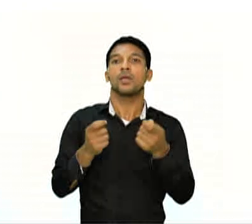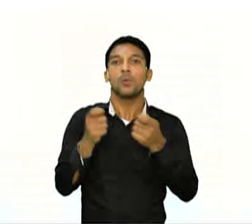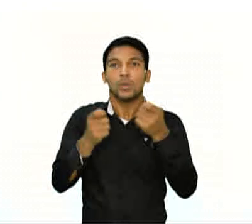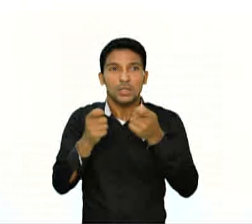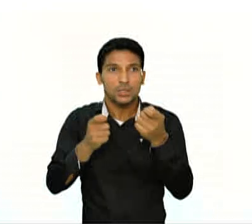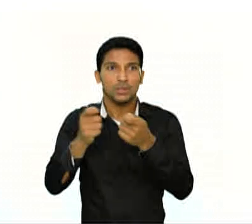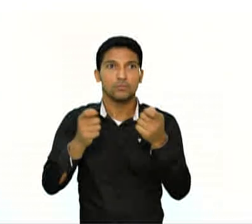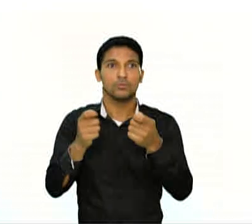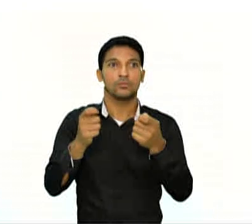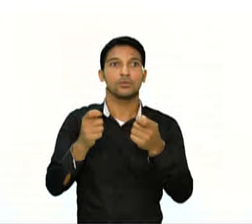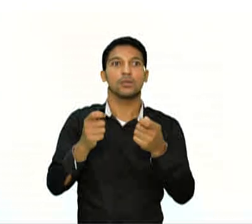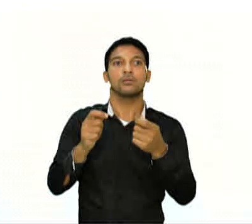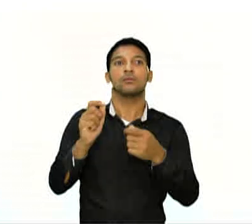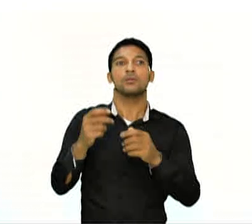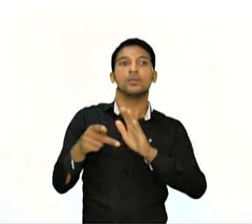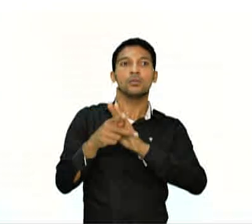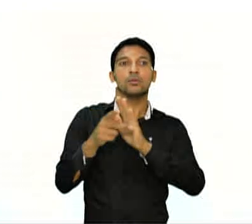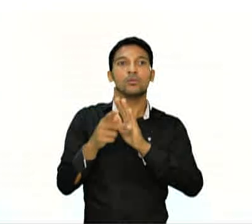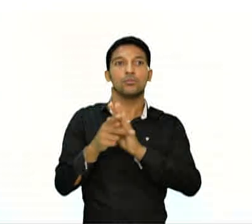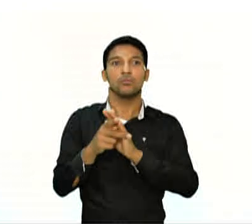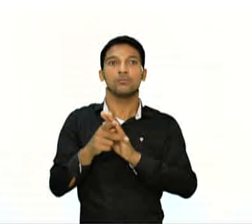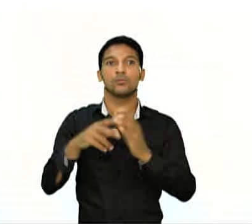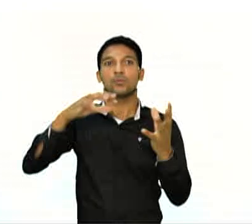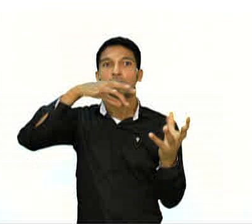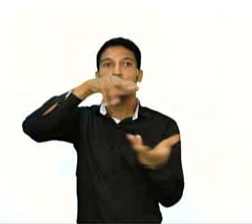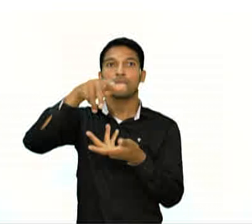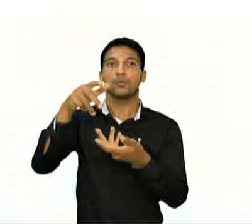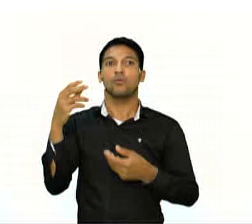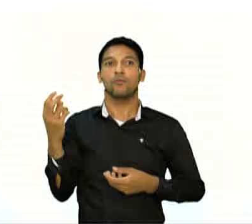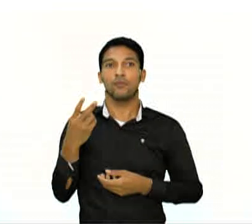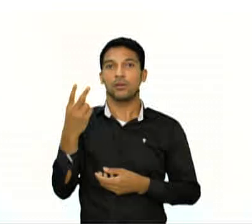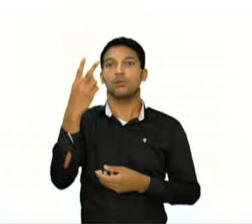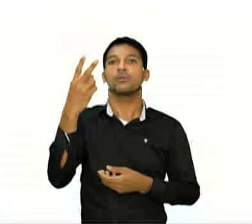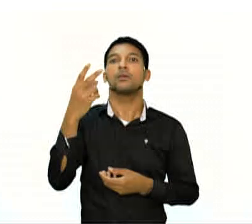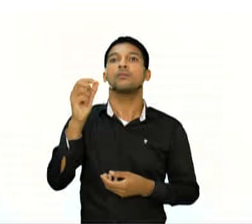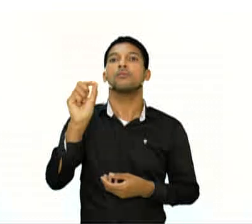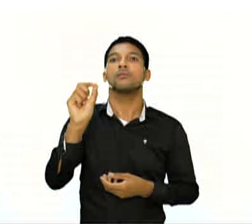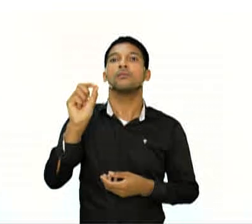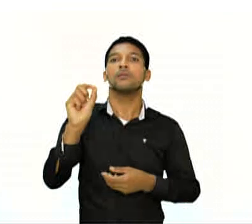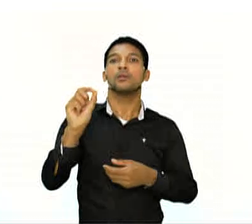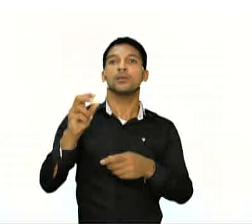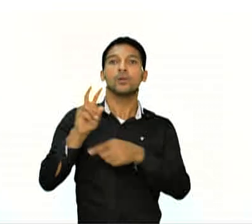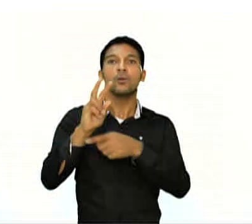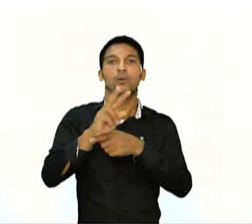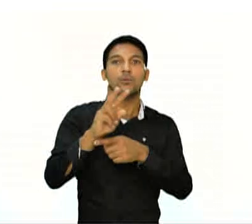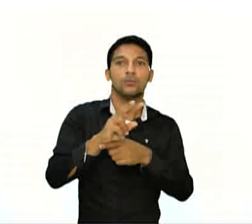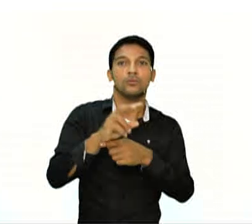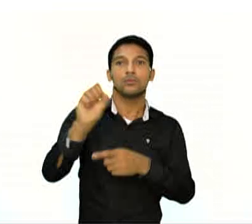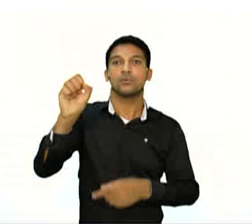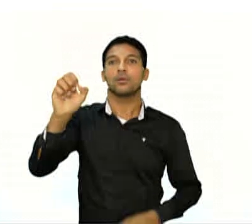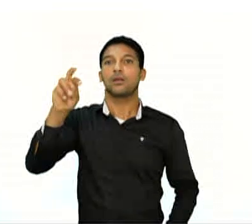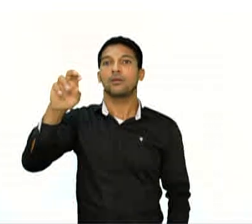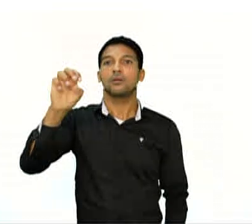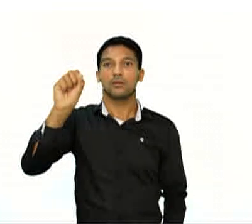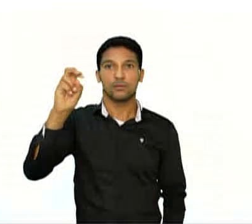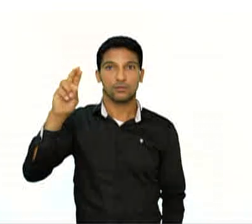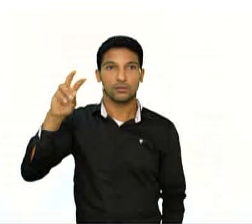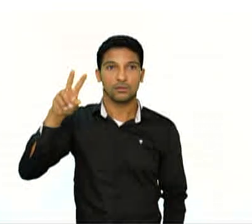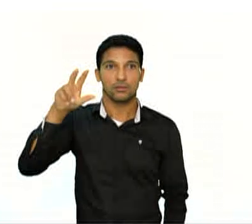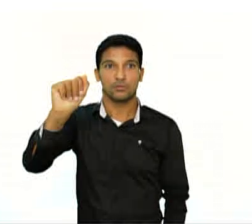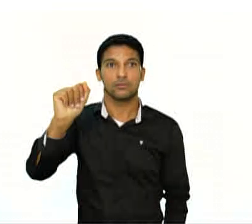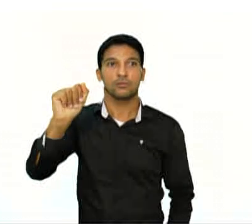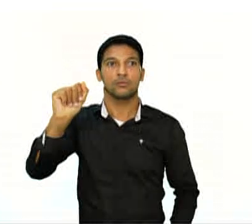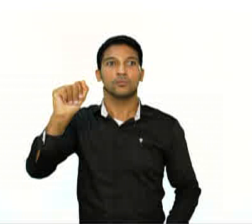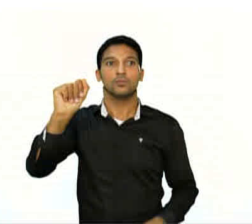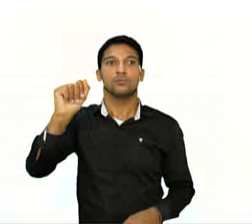e político de uma sociedade. E letra D, definir critérios e instrumentos de avaliação do custo e benefício e